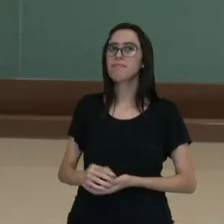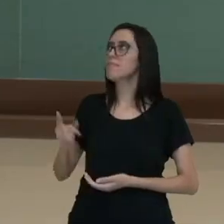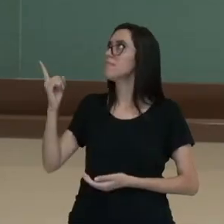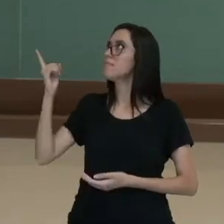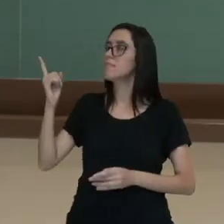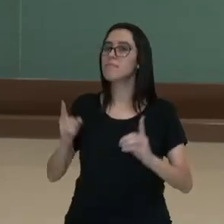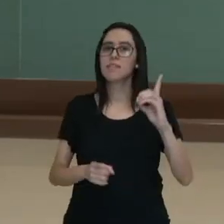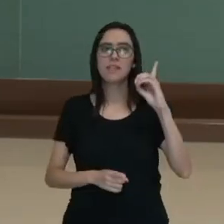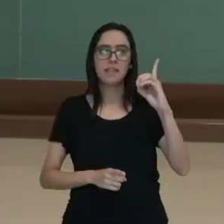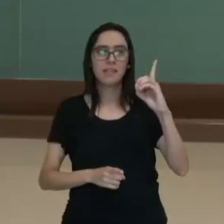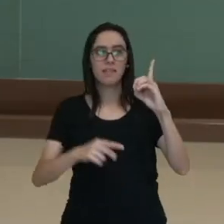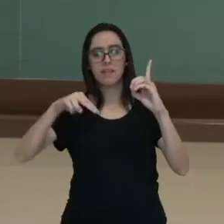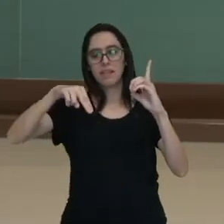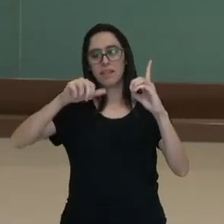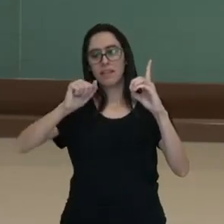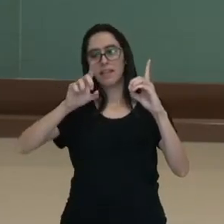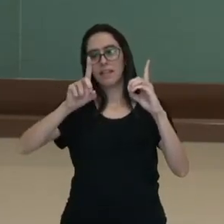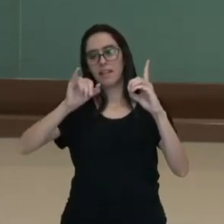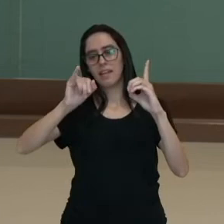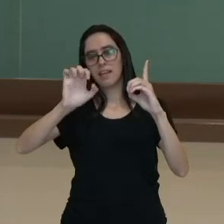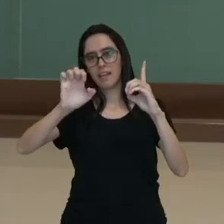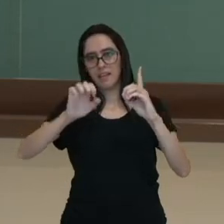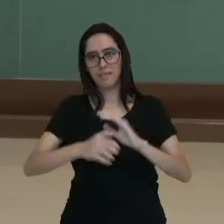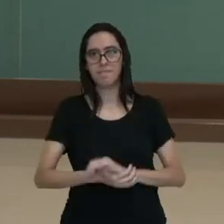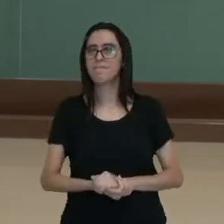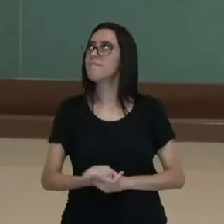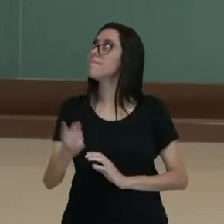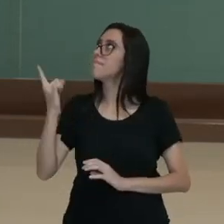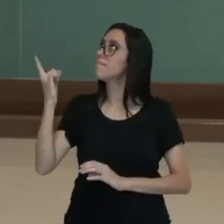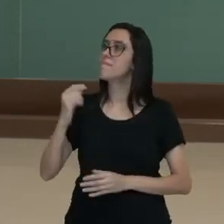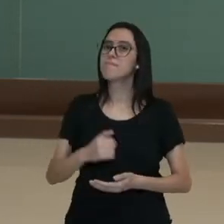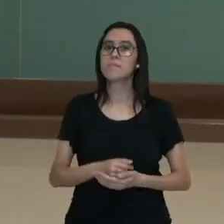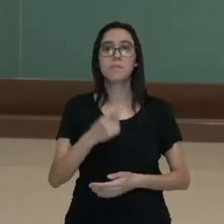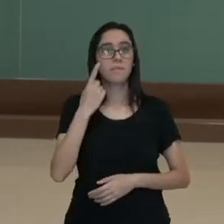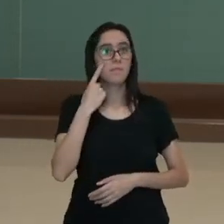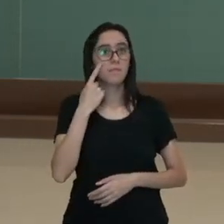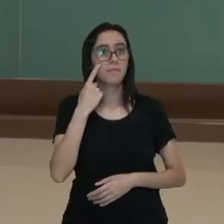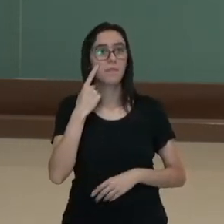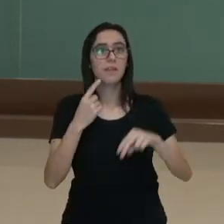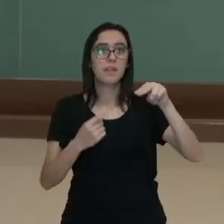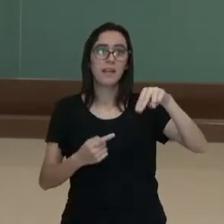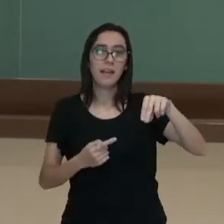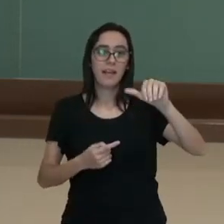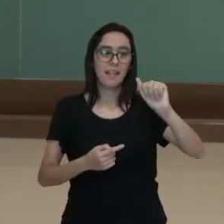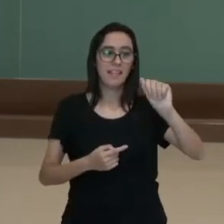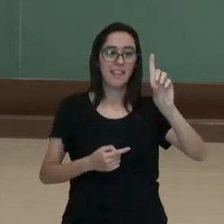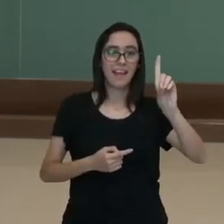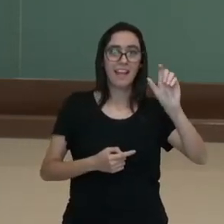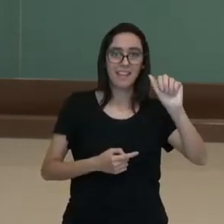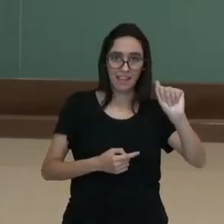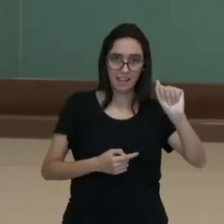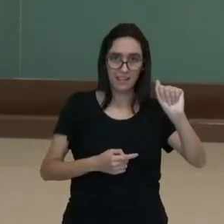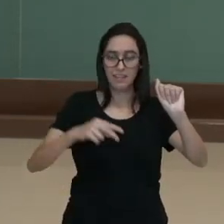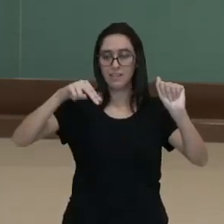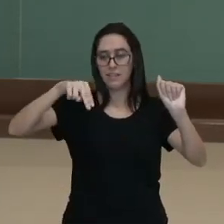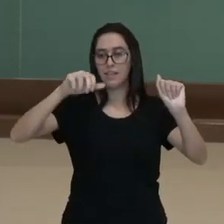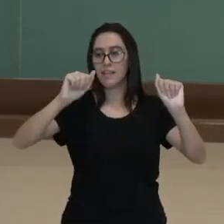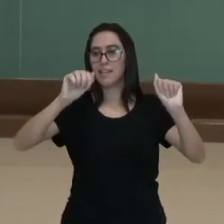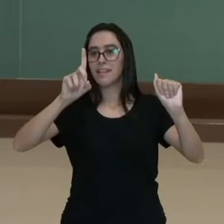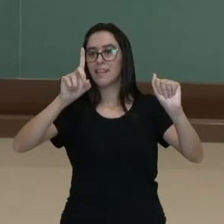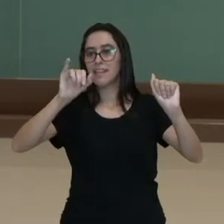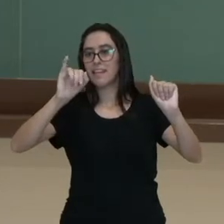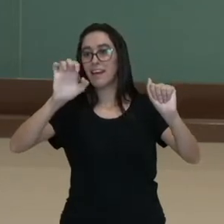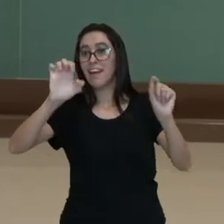tá? Então, observem também o nada e o nadie, tá? Nadie é